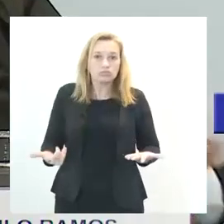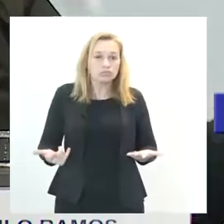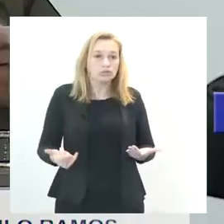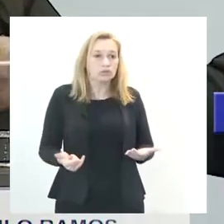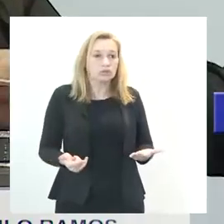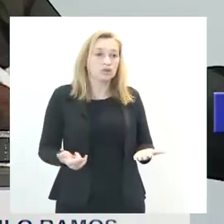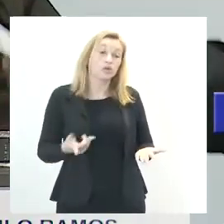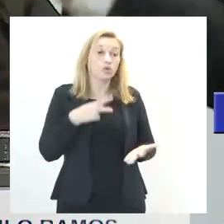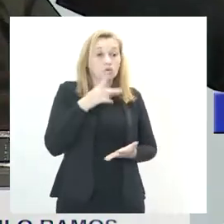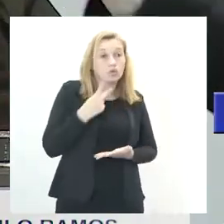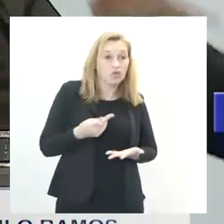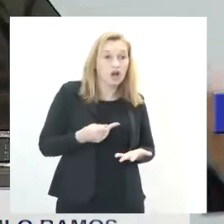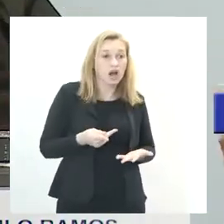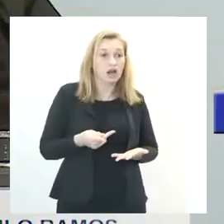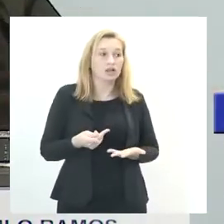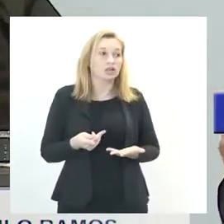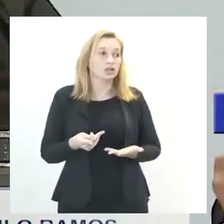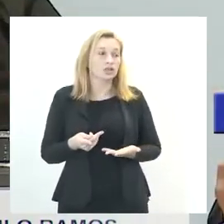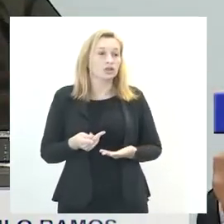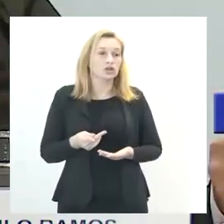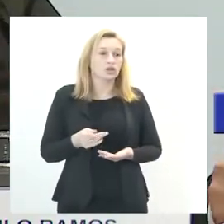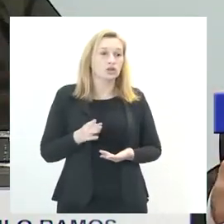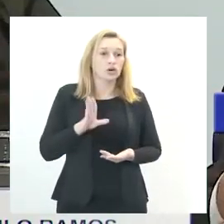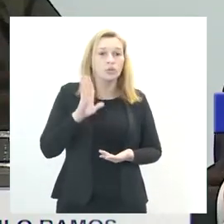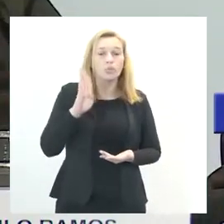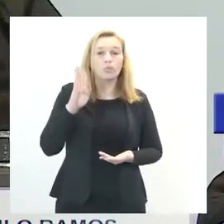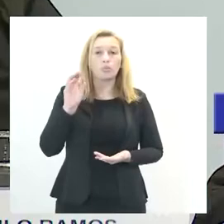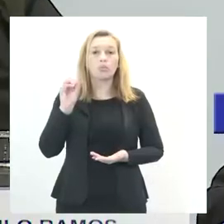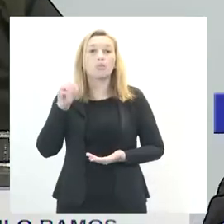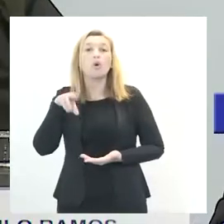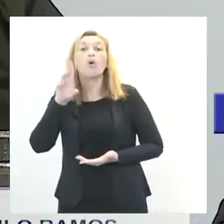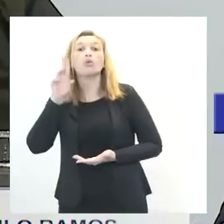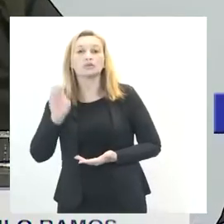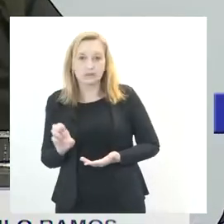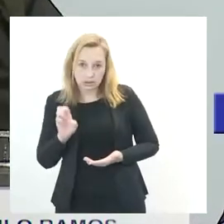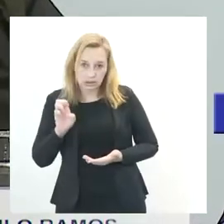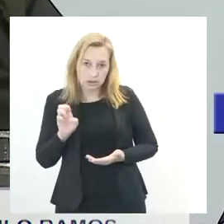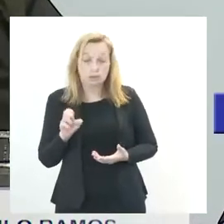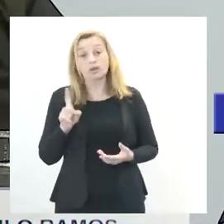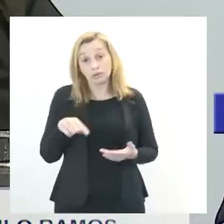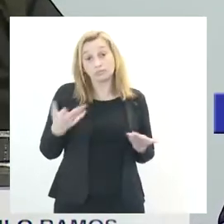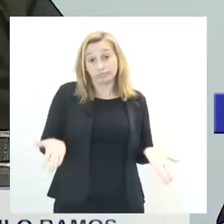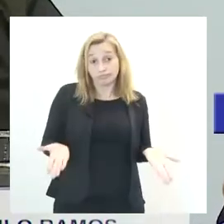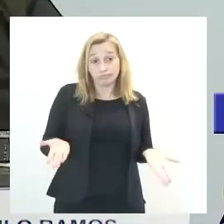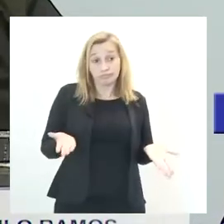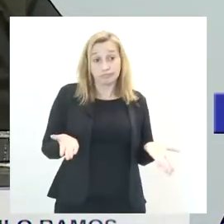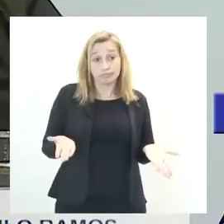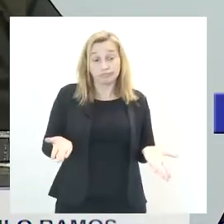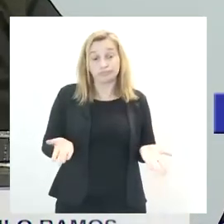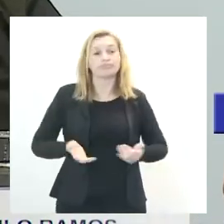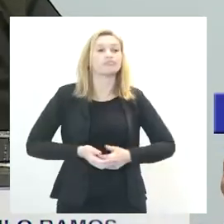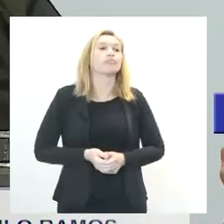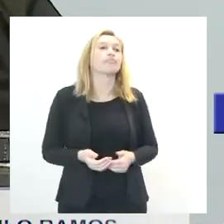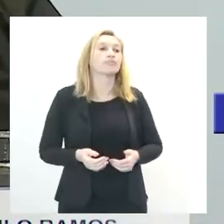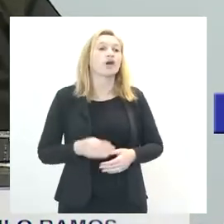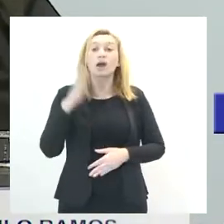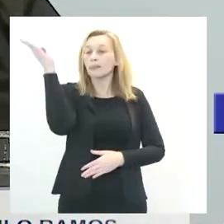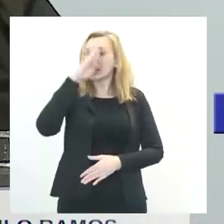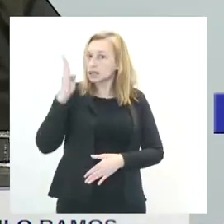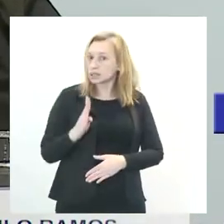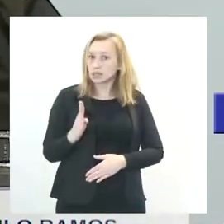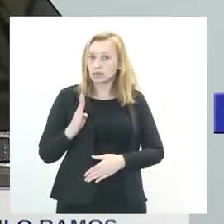o que é que eu falo do Bonde né é um bonde bom deixar a brascan Brasil